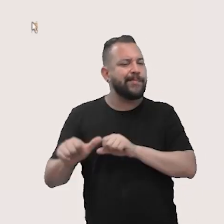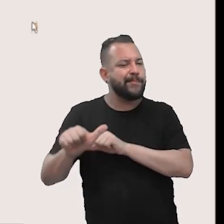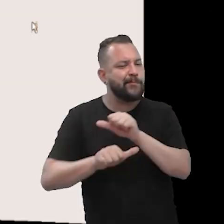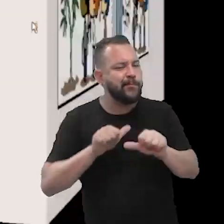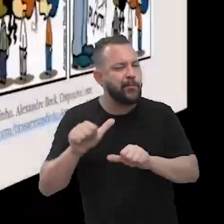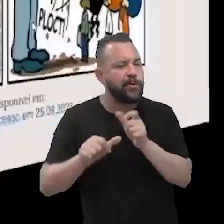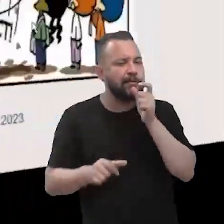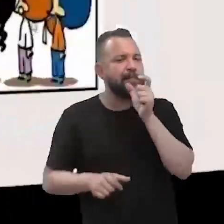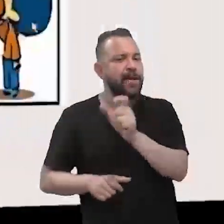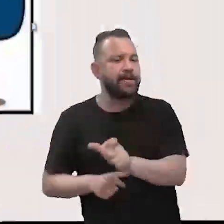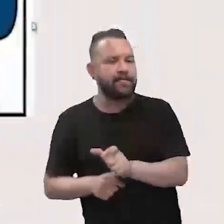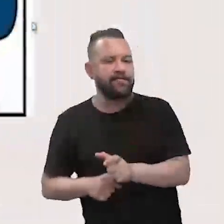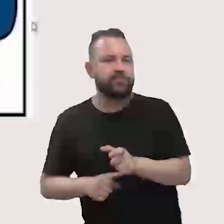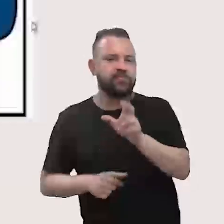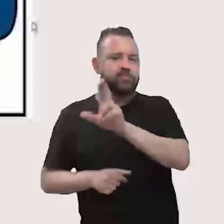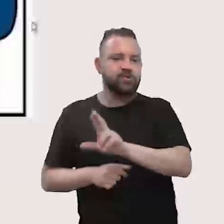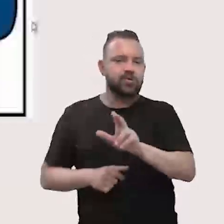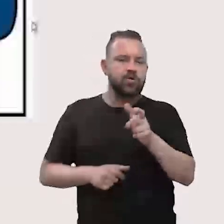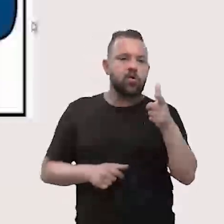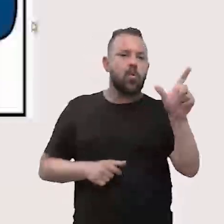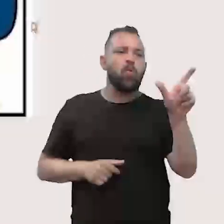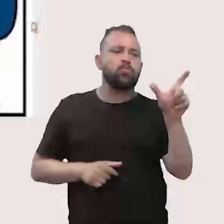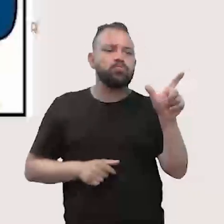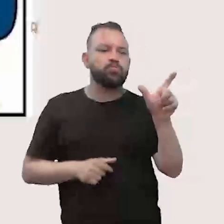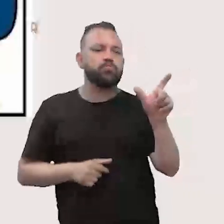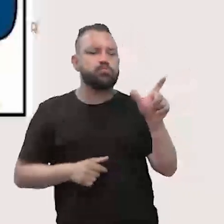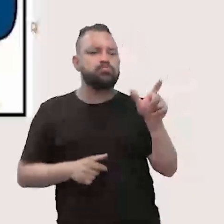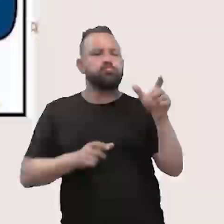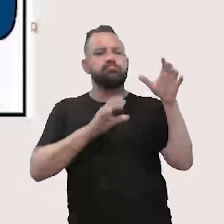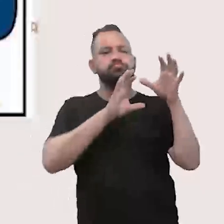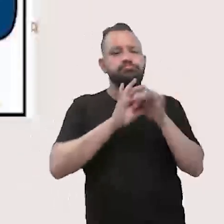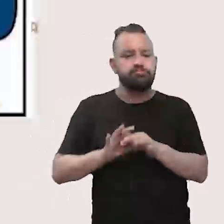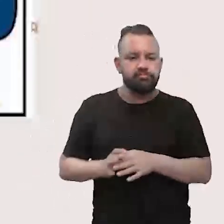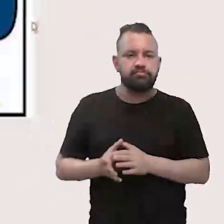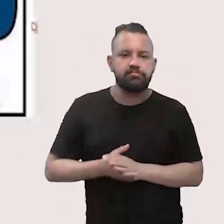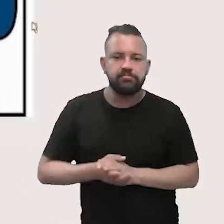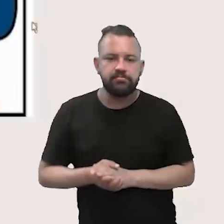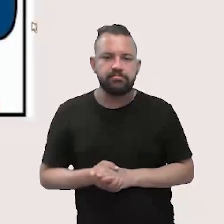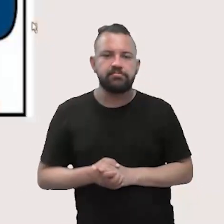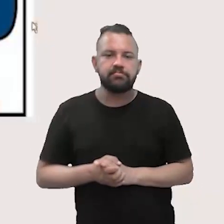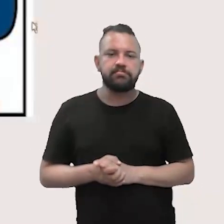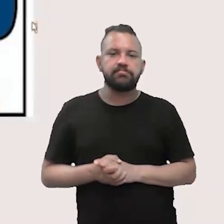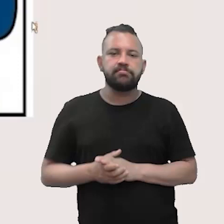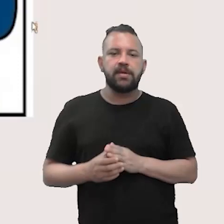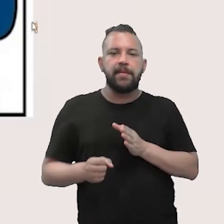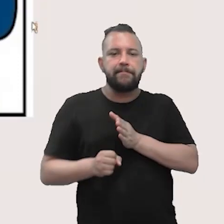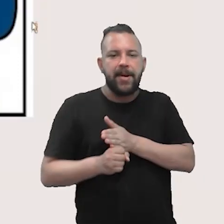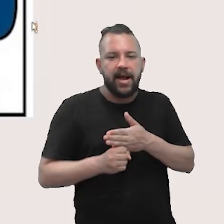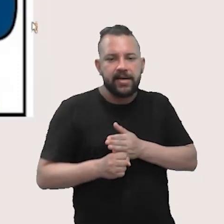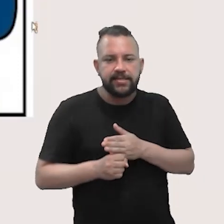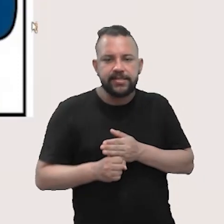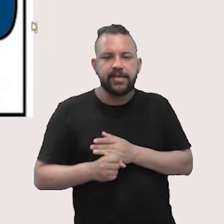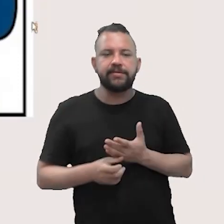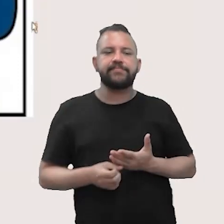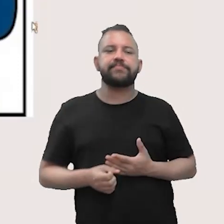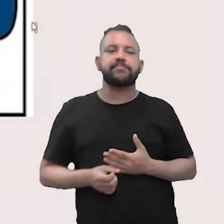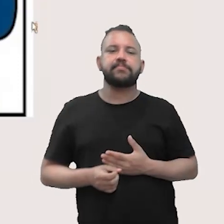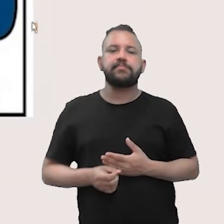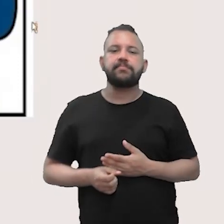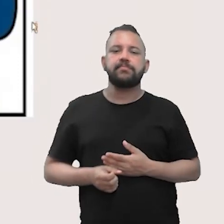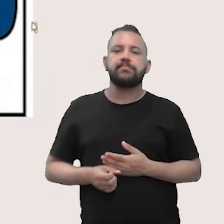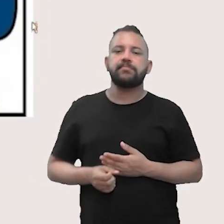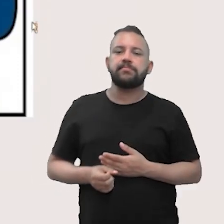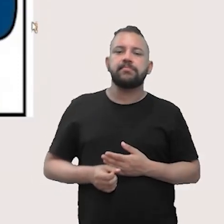mudar, elas serão usadas, utilizadas aí, né, empregadas na região, de região para região há uma certa